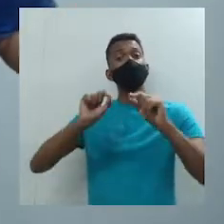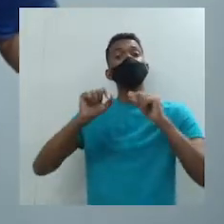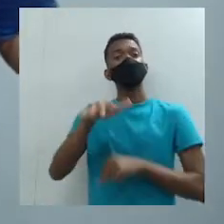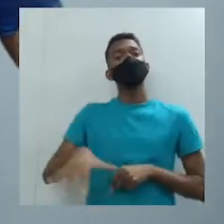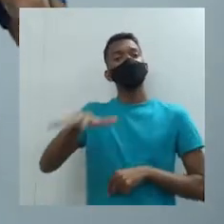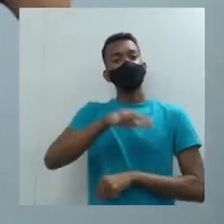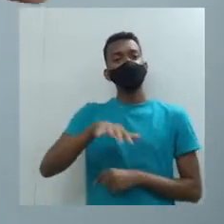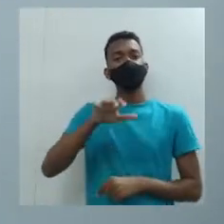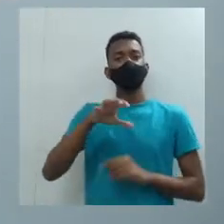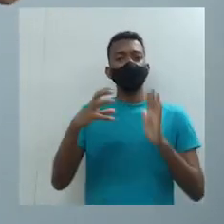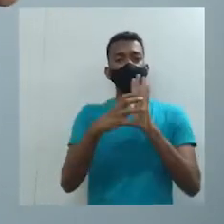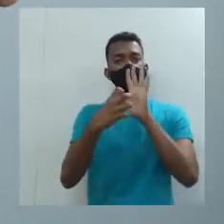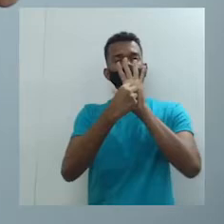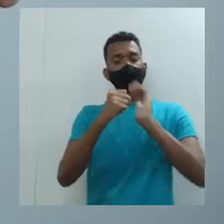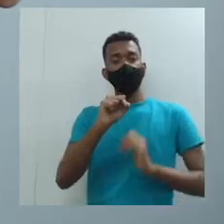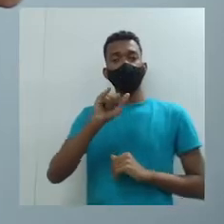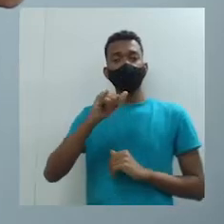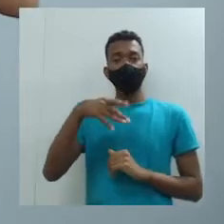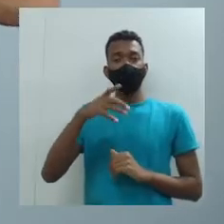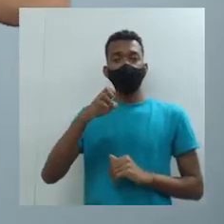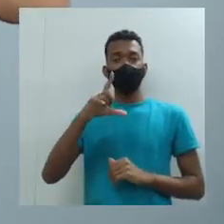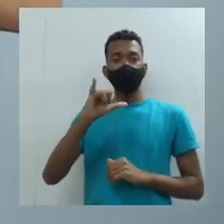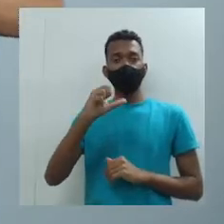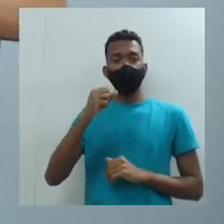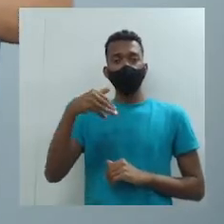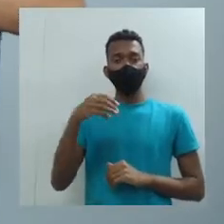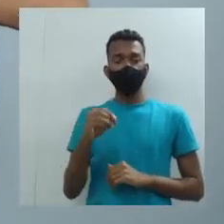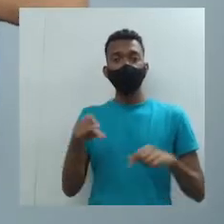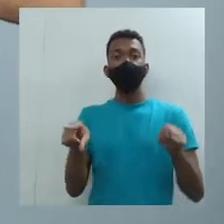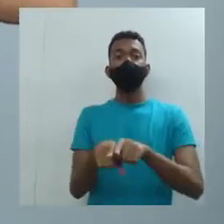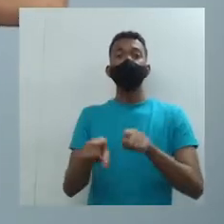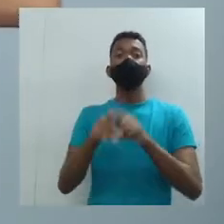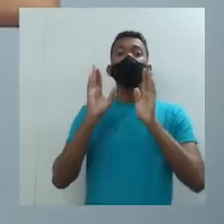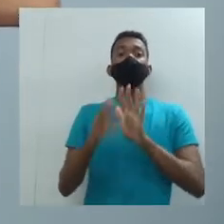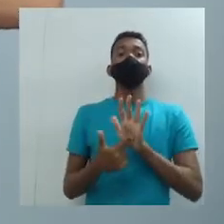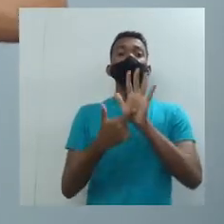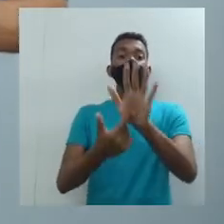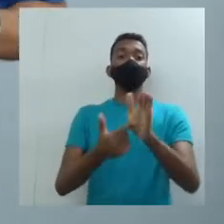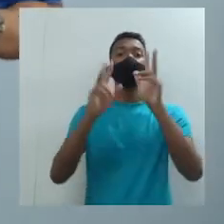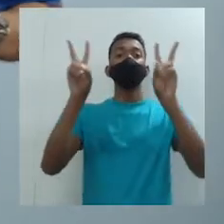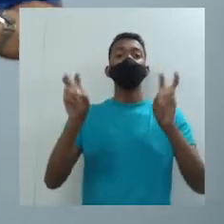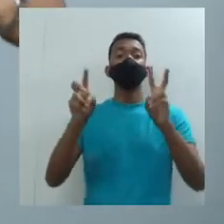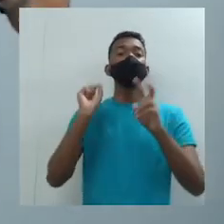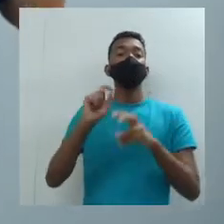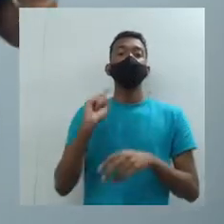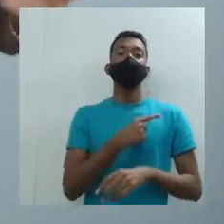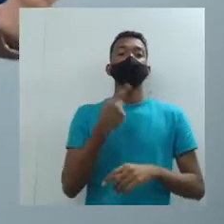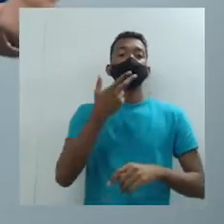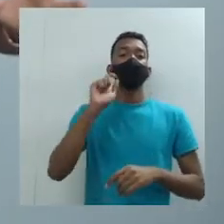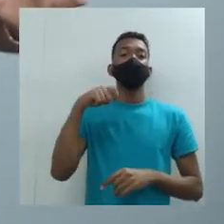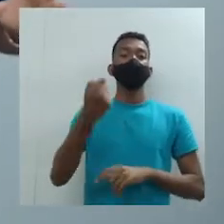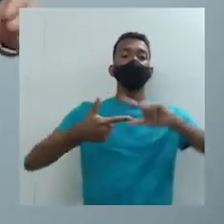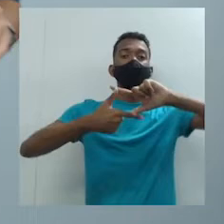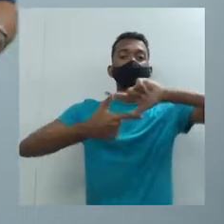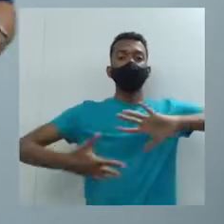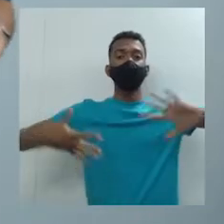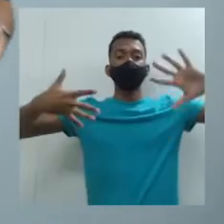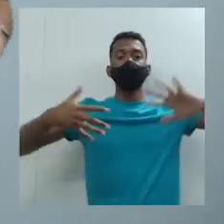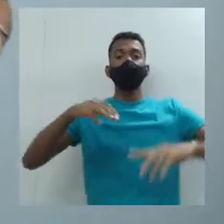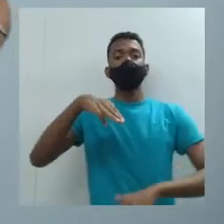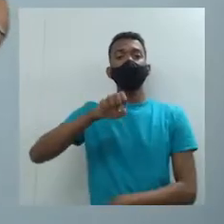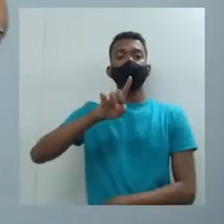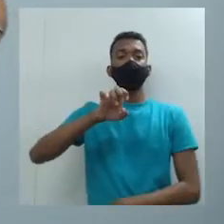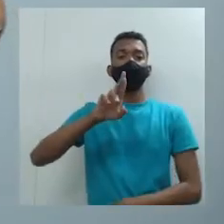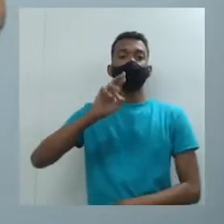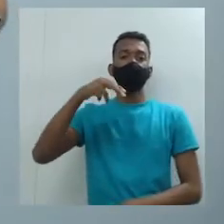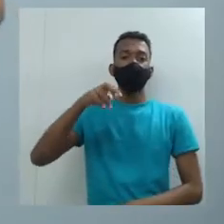do simbolismo, que vocês vão conhecer o simbolismo, e já pré-anunciador do que nós chamamos de modernismo. É